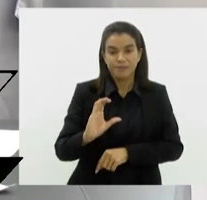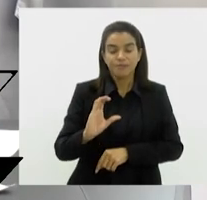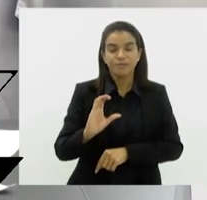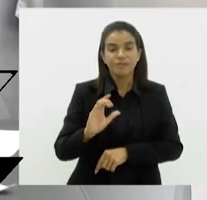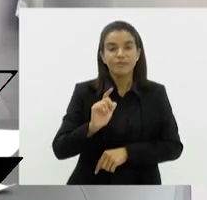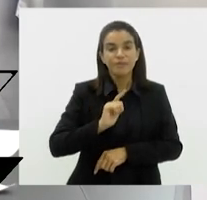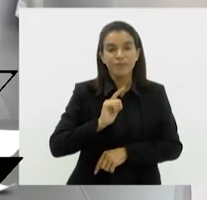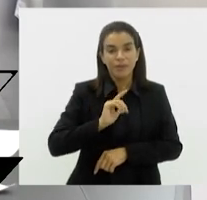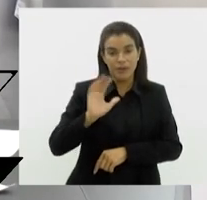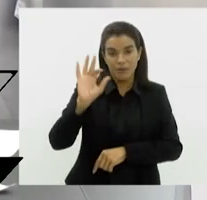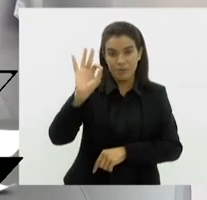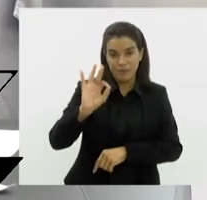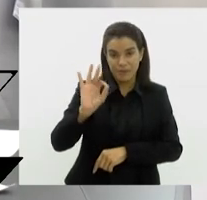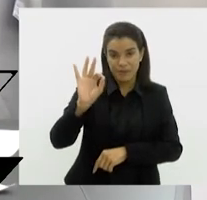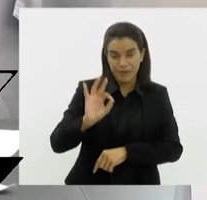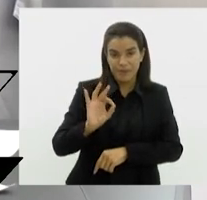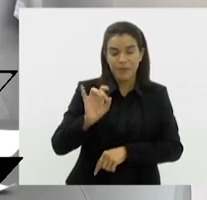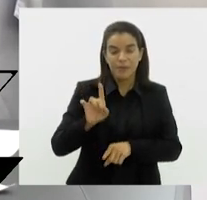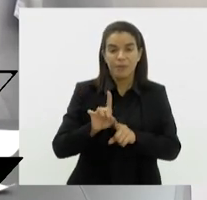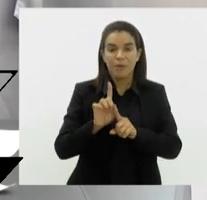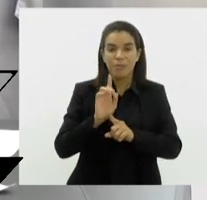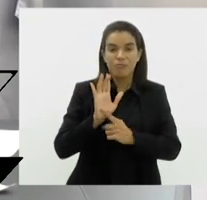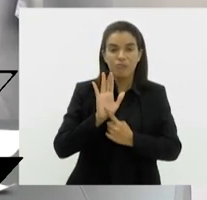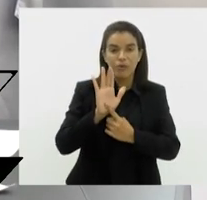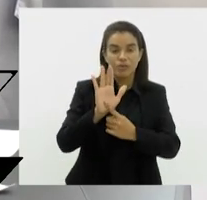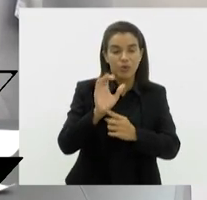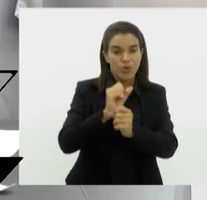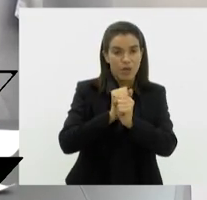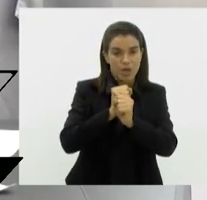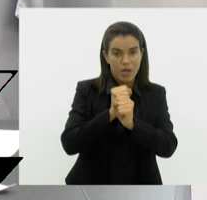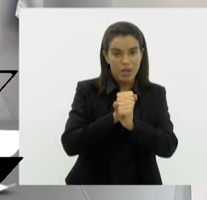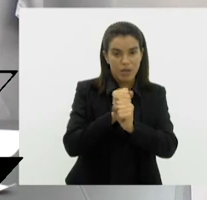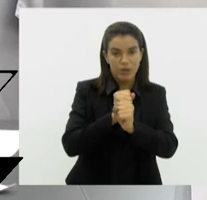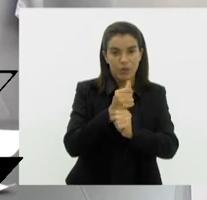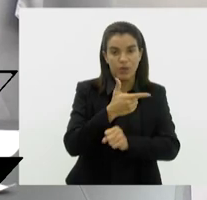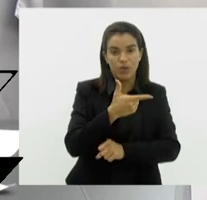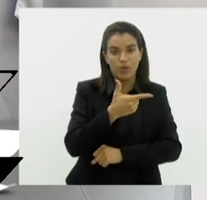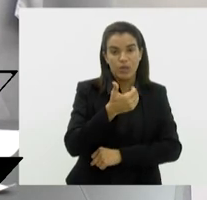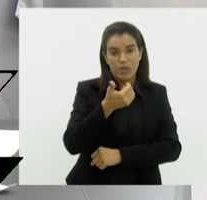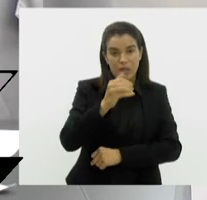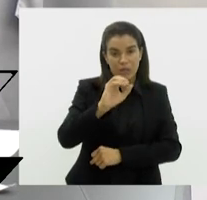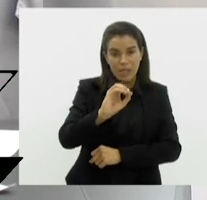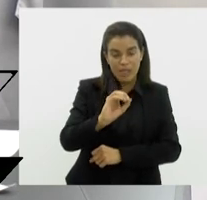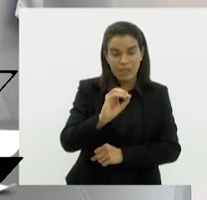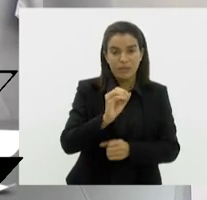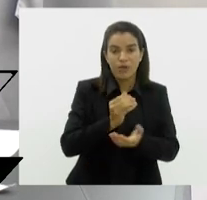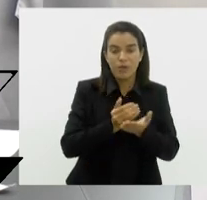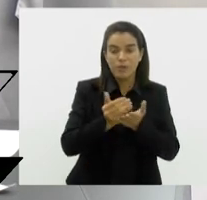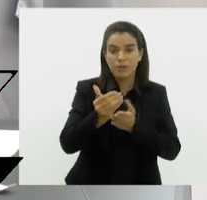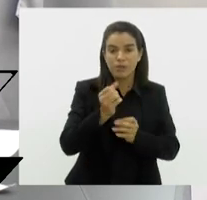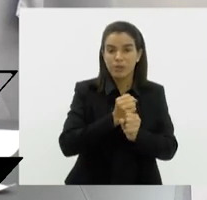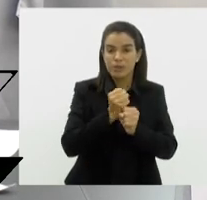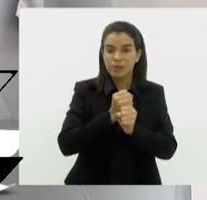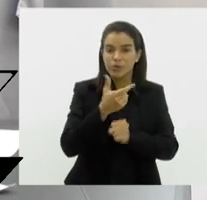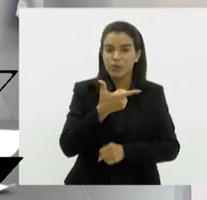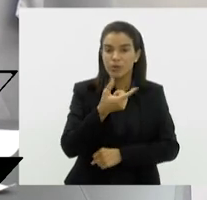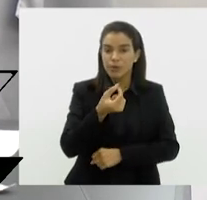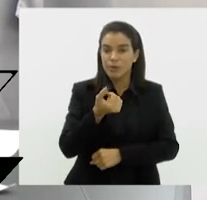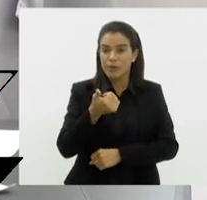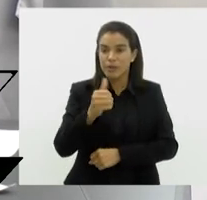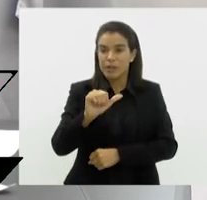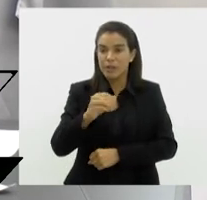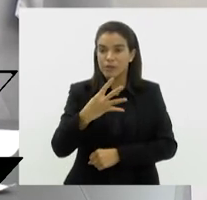os percentuais, estabelecendo o ano. E aí ele vai 10... E bota a partir de 14, que é justamente o